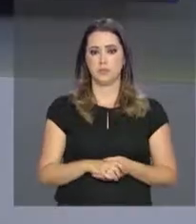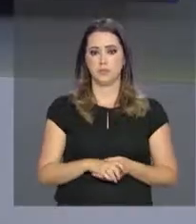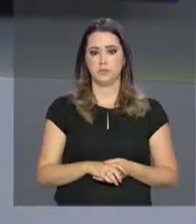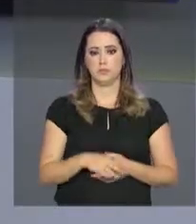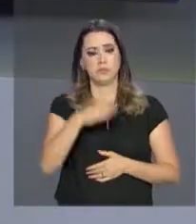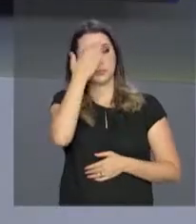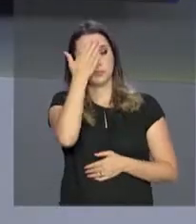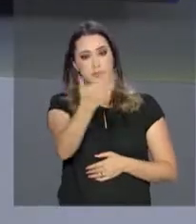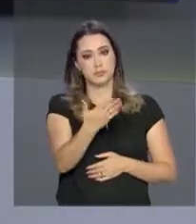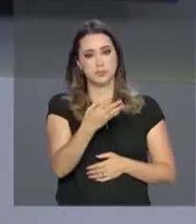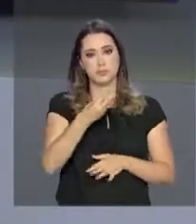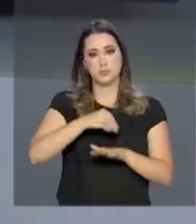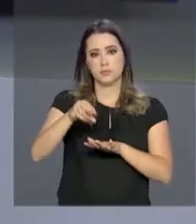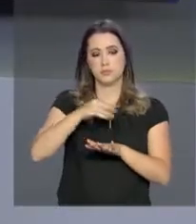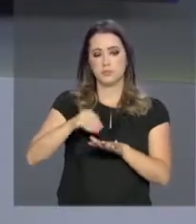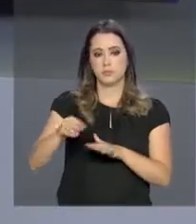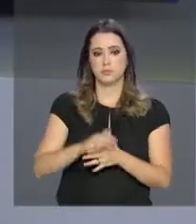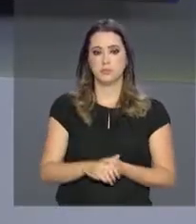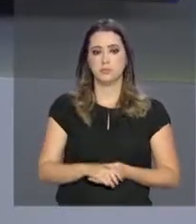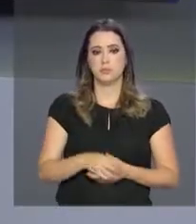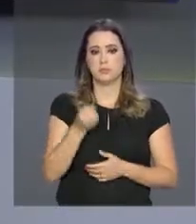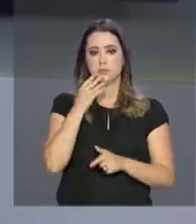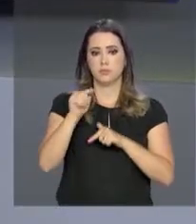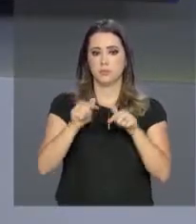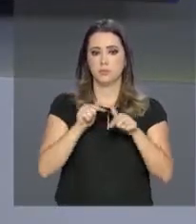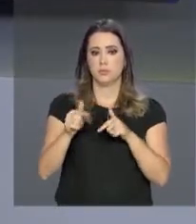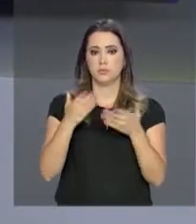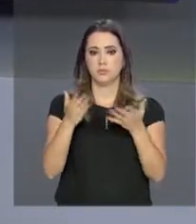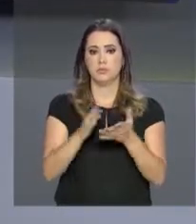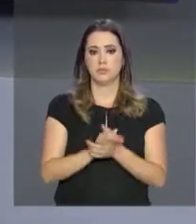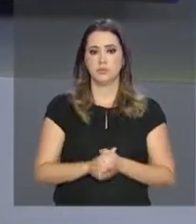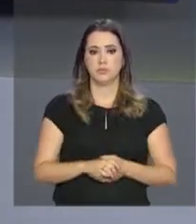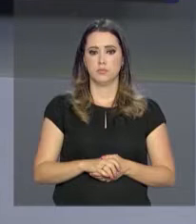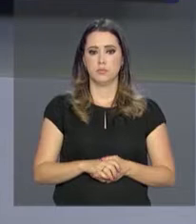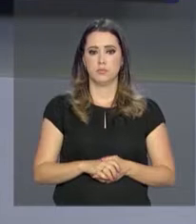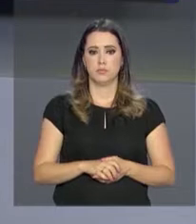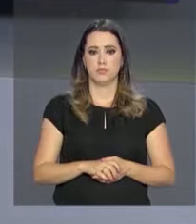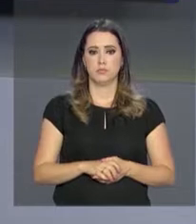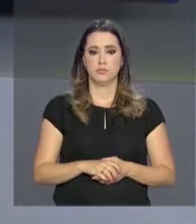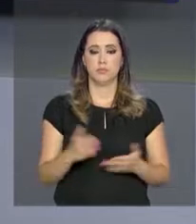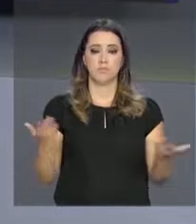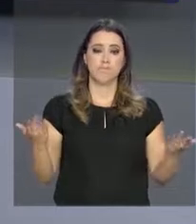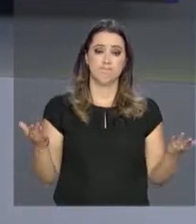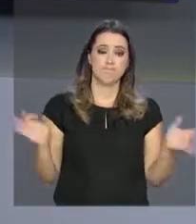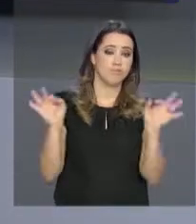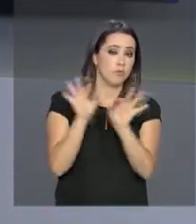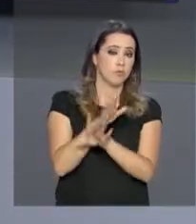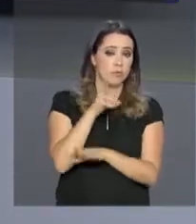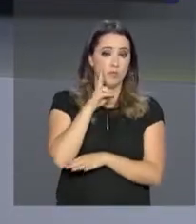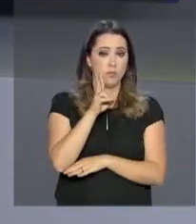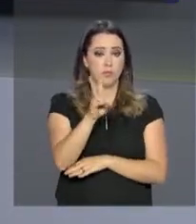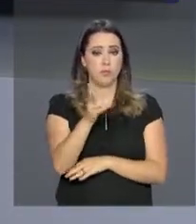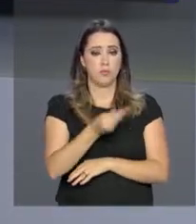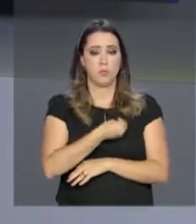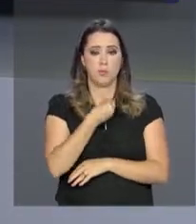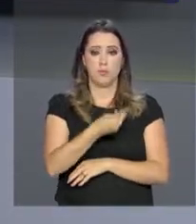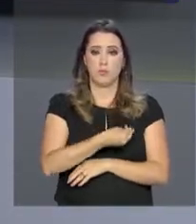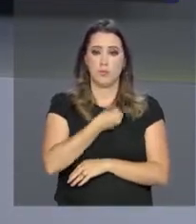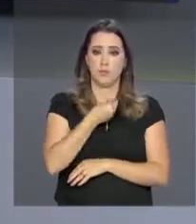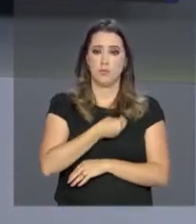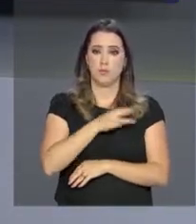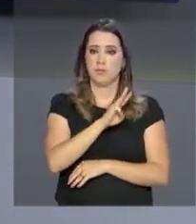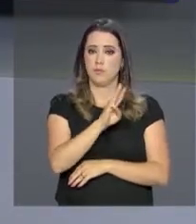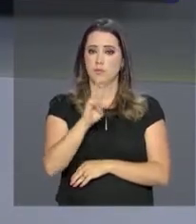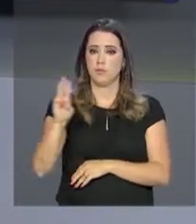obrigada pablo pelas informações um bom trabalho pra você e nós ficamos por aqui você acompanha a programação